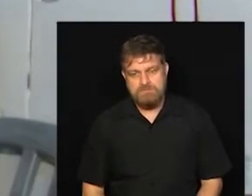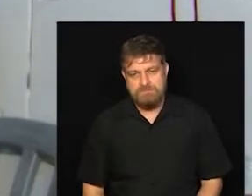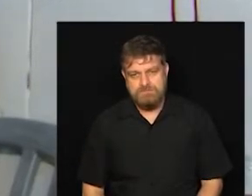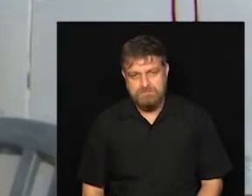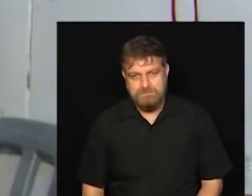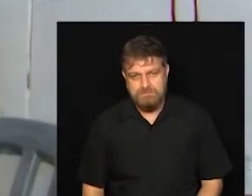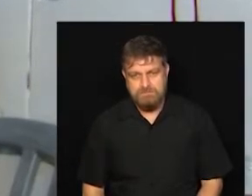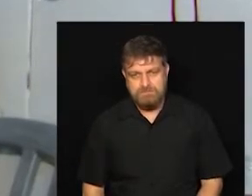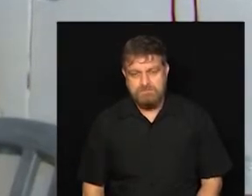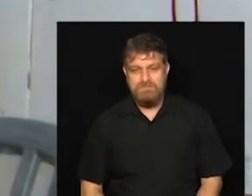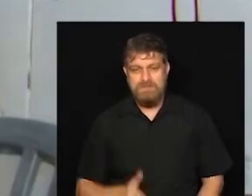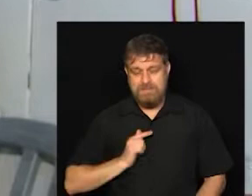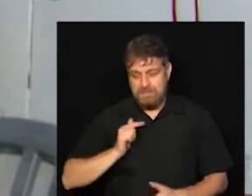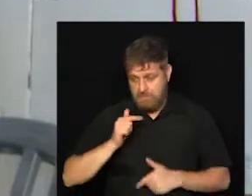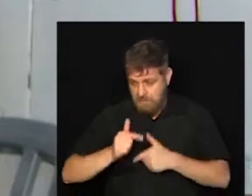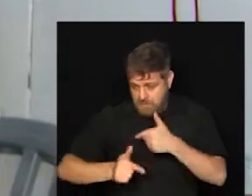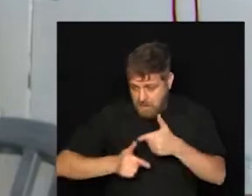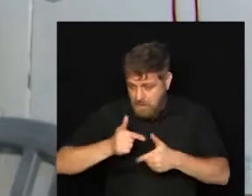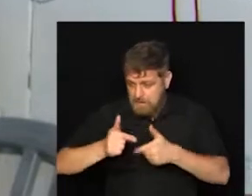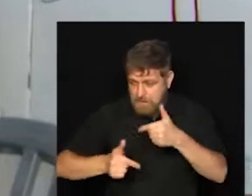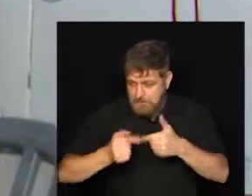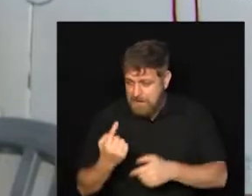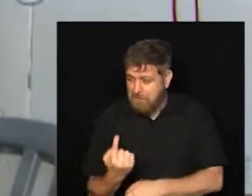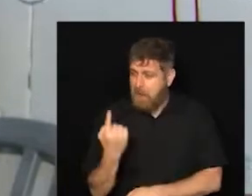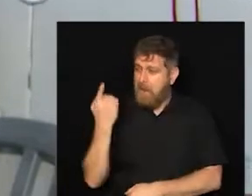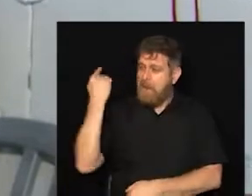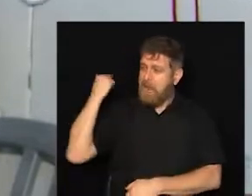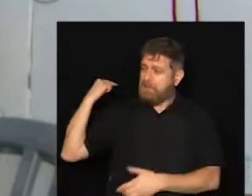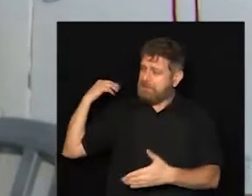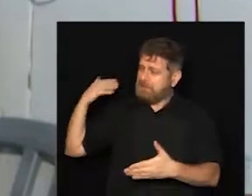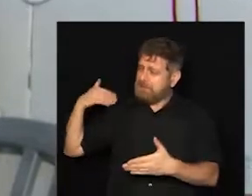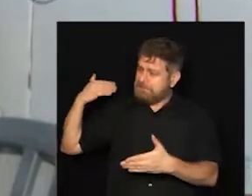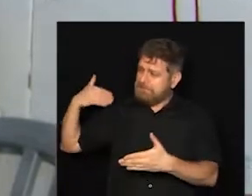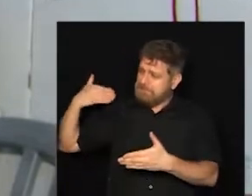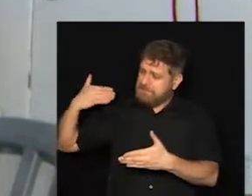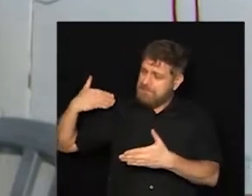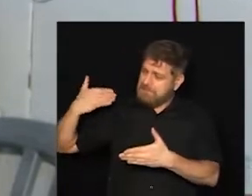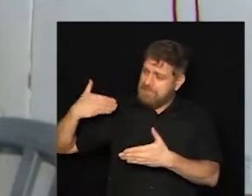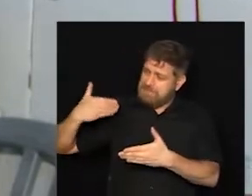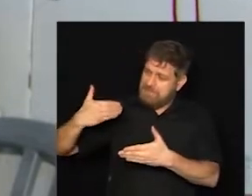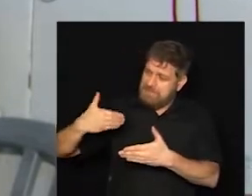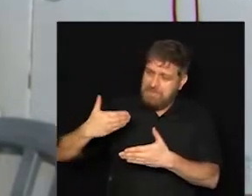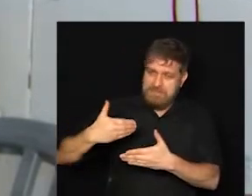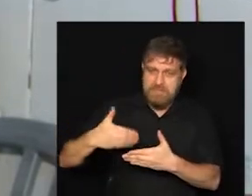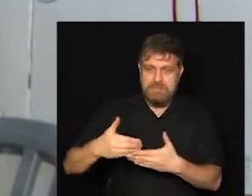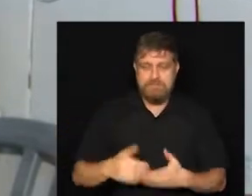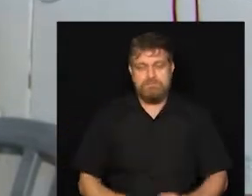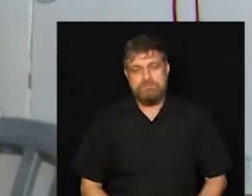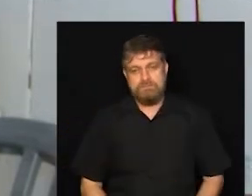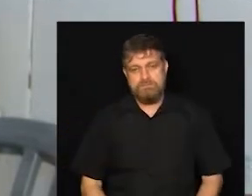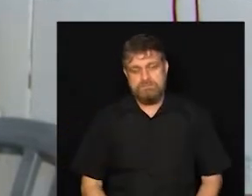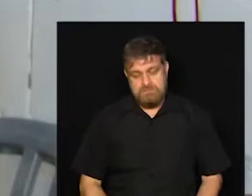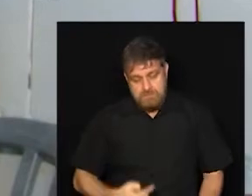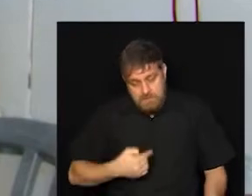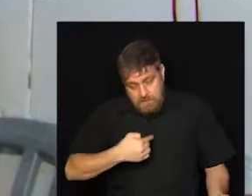e devido aos trabalhos que foi feito lá atrás. Então,